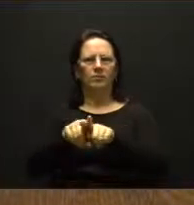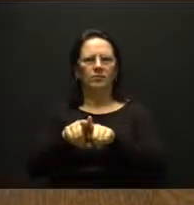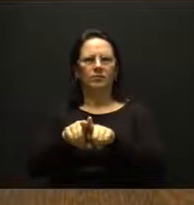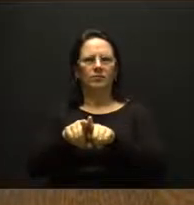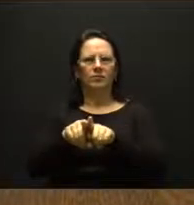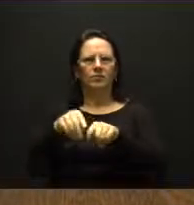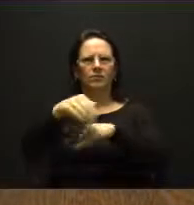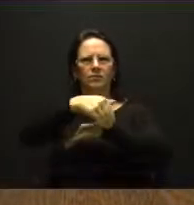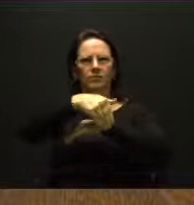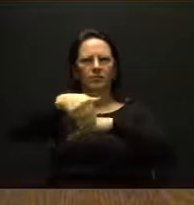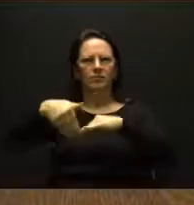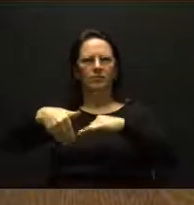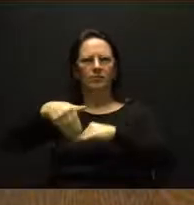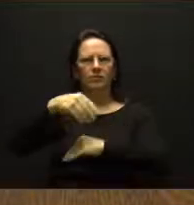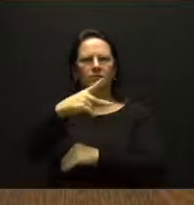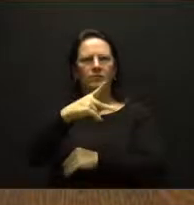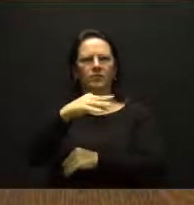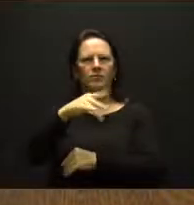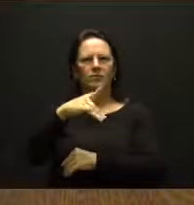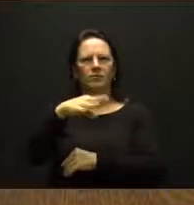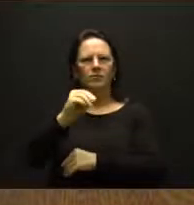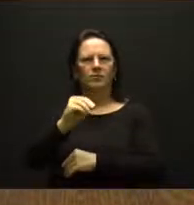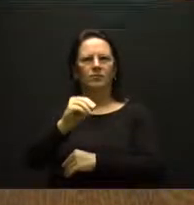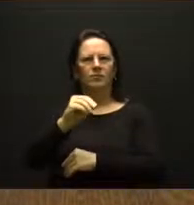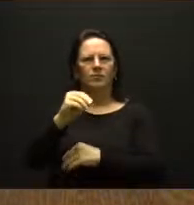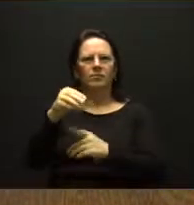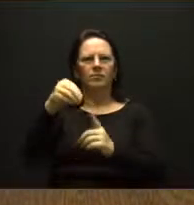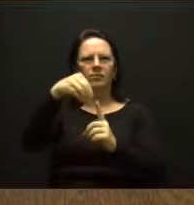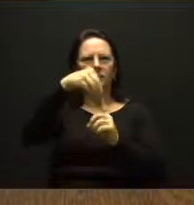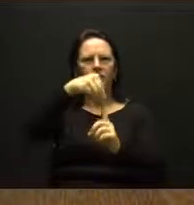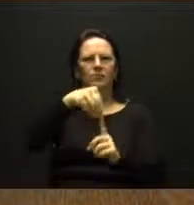toledo com a avenida pedro josé cardoso centro